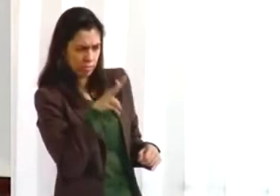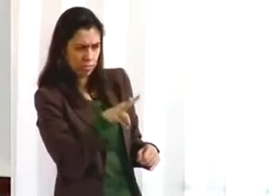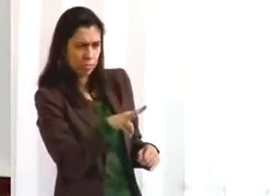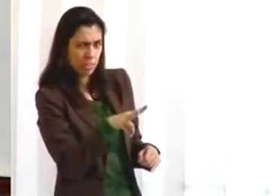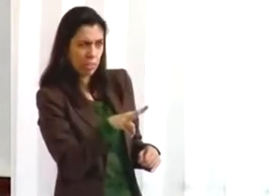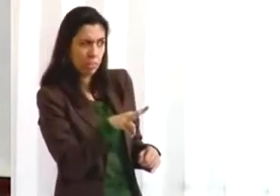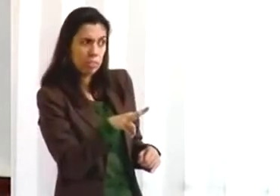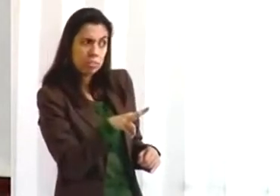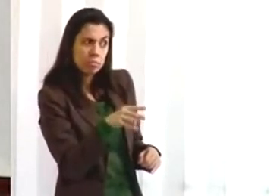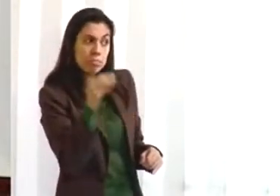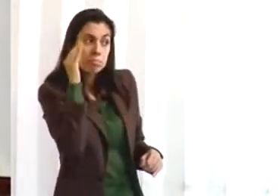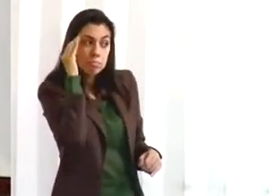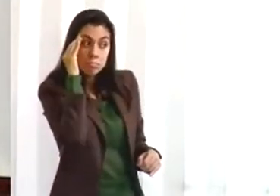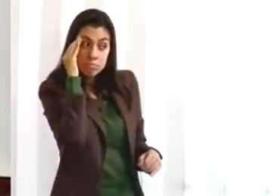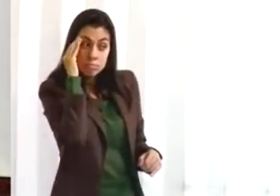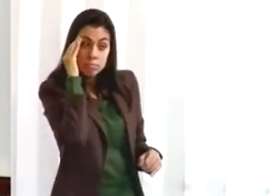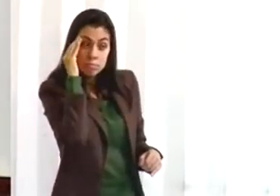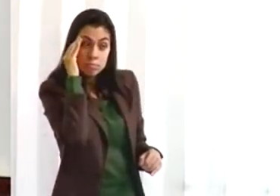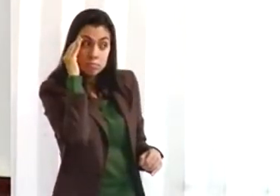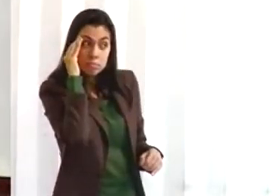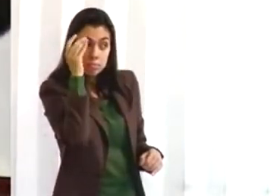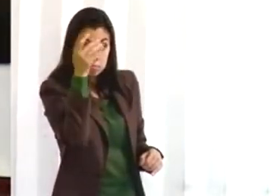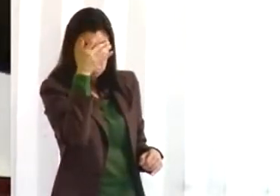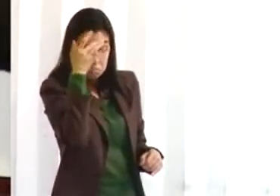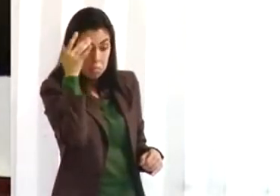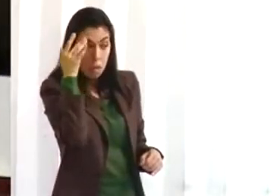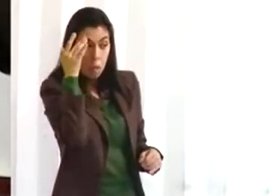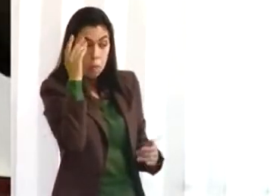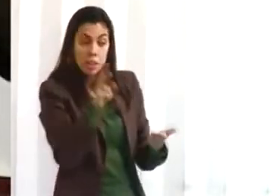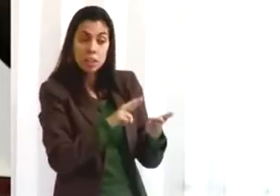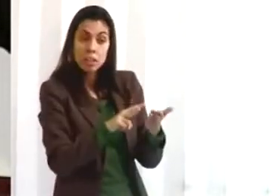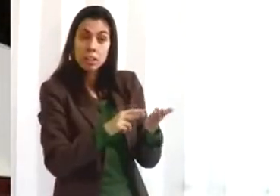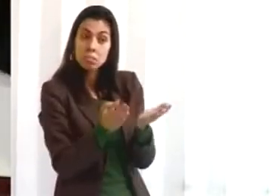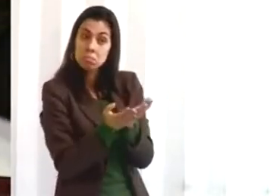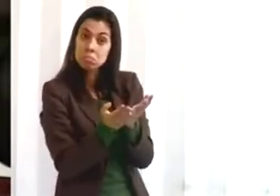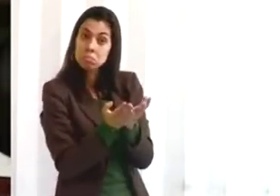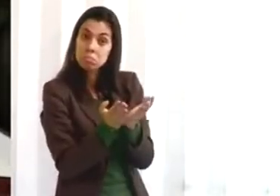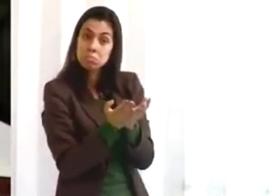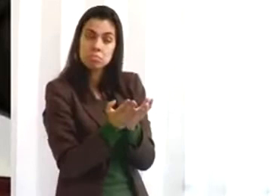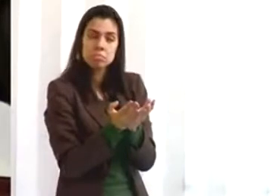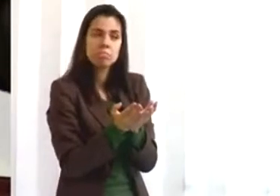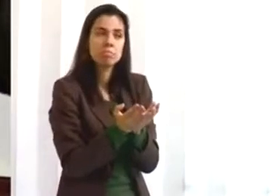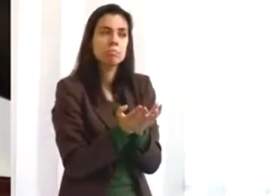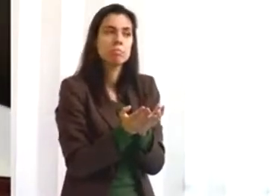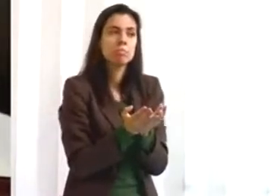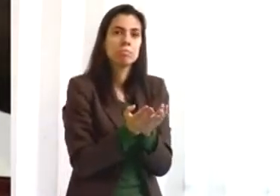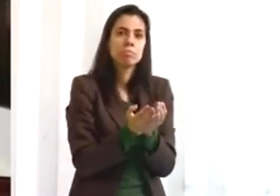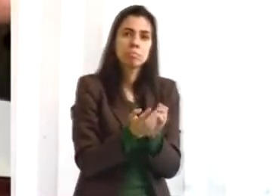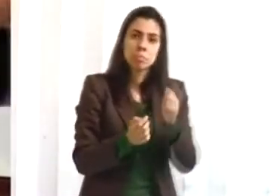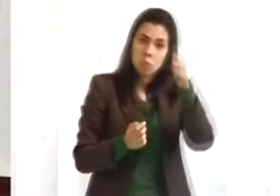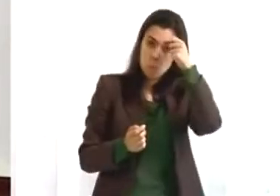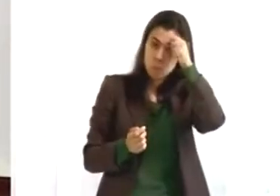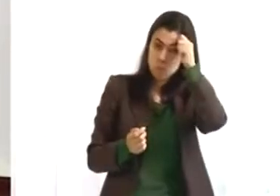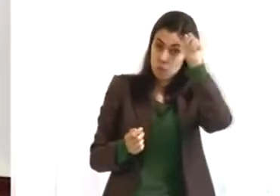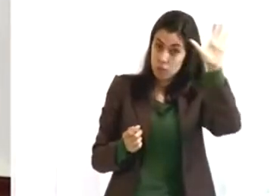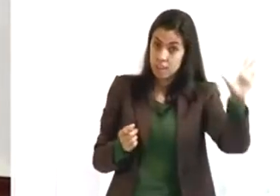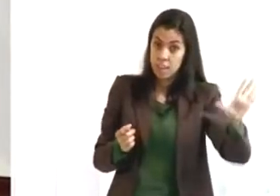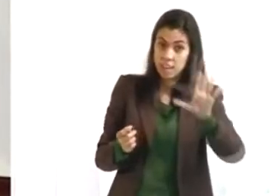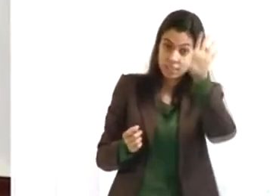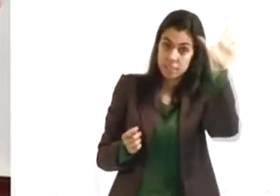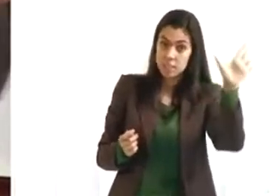a carruagem do etíope, um homem que era um oficial, vale a pena dizer, do continente africano, um homem que